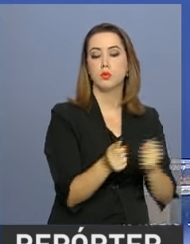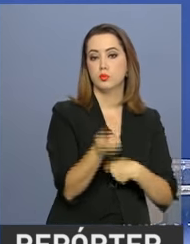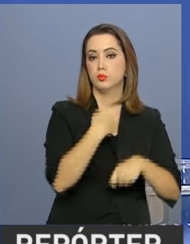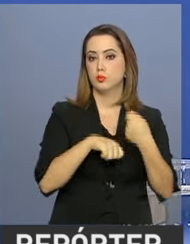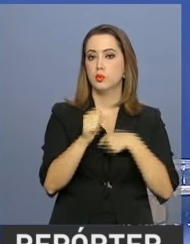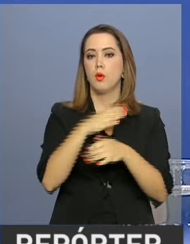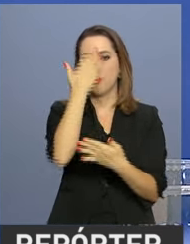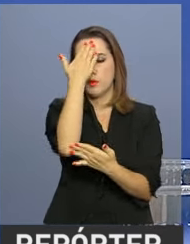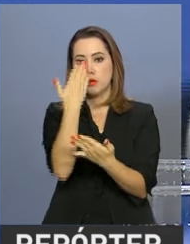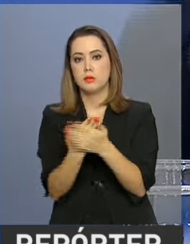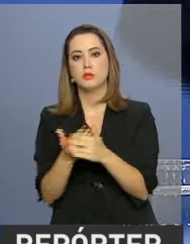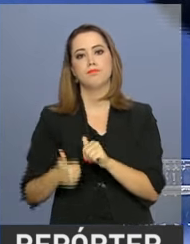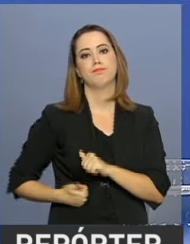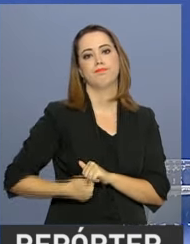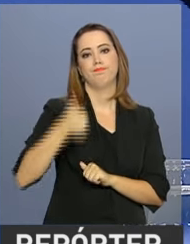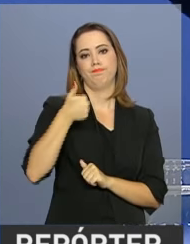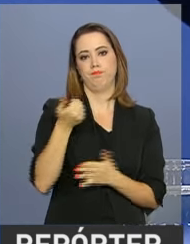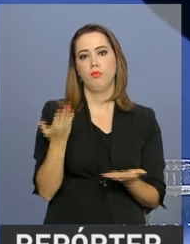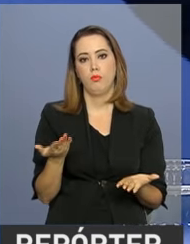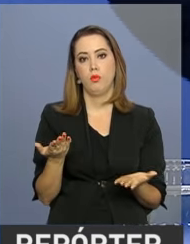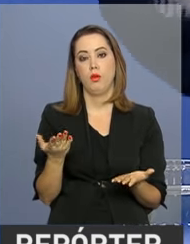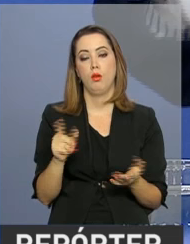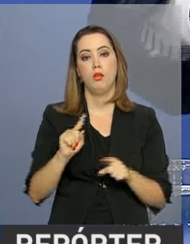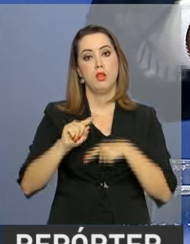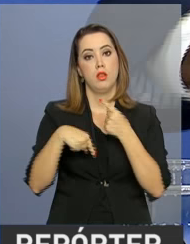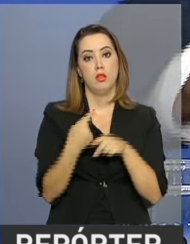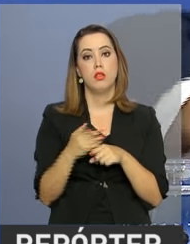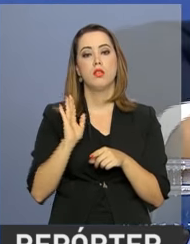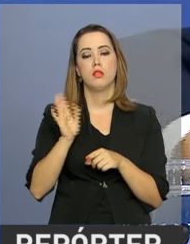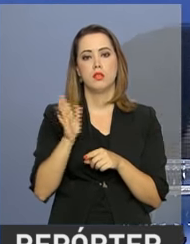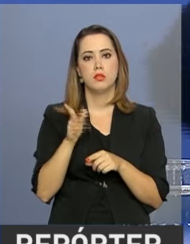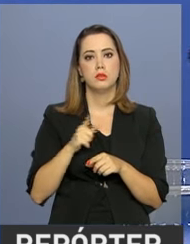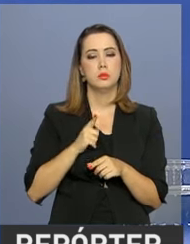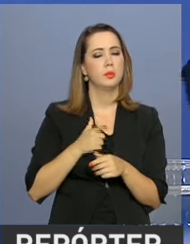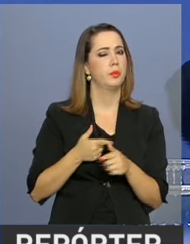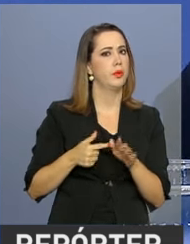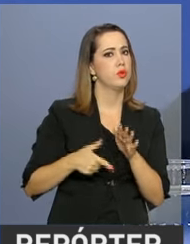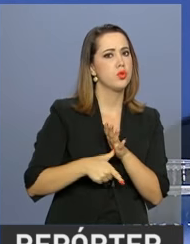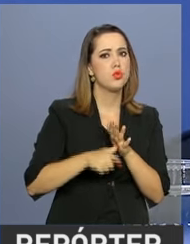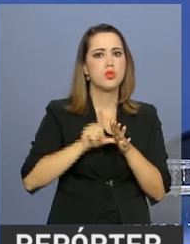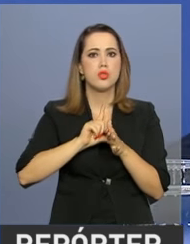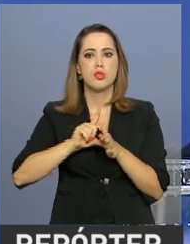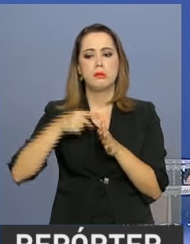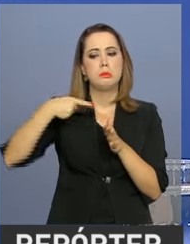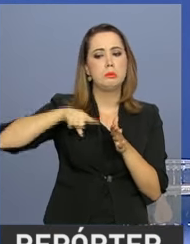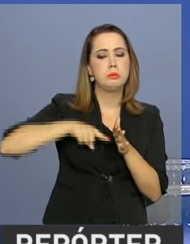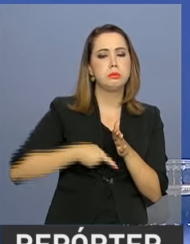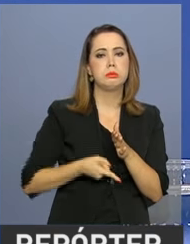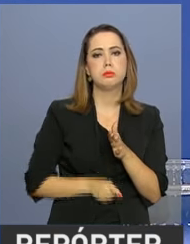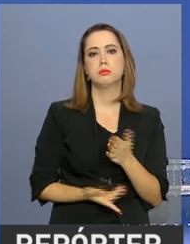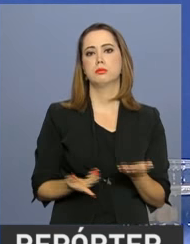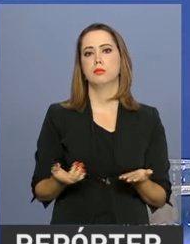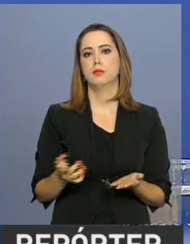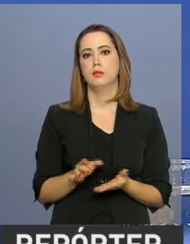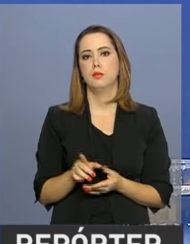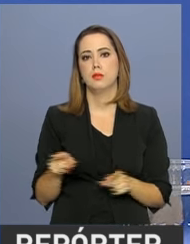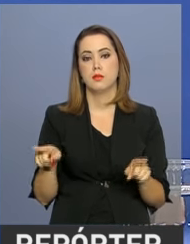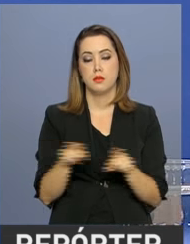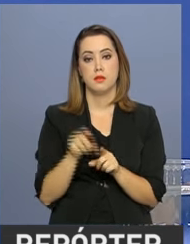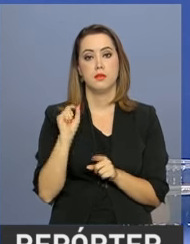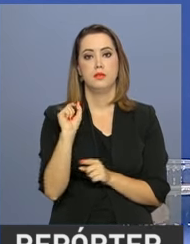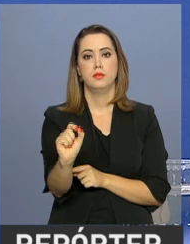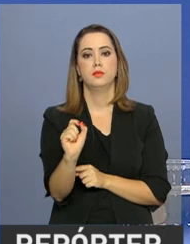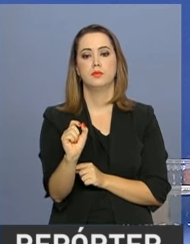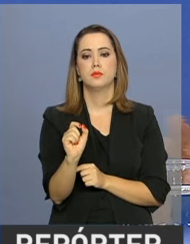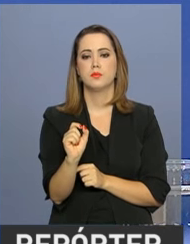confiança em alta depois de atingir um vale um ponto mínimo eh que